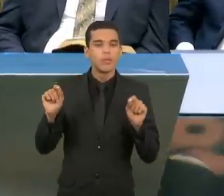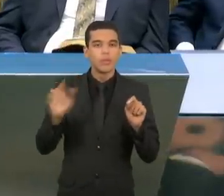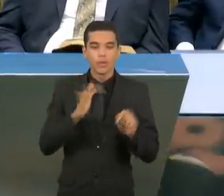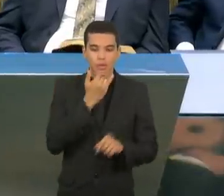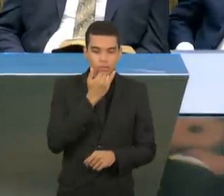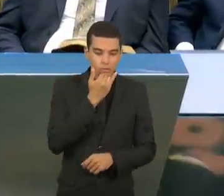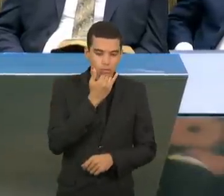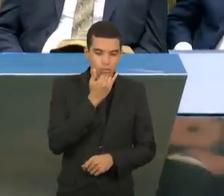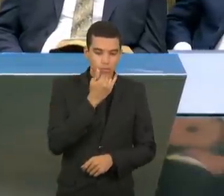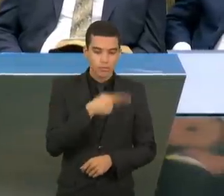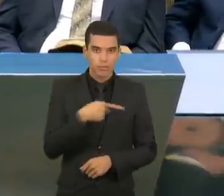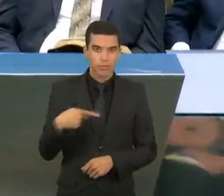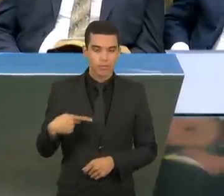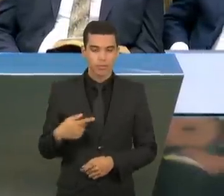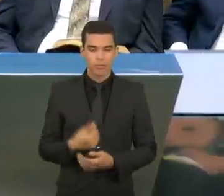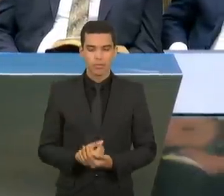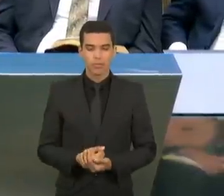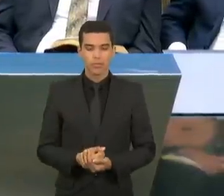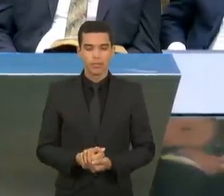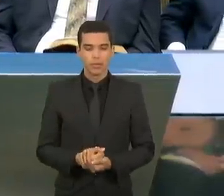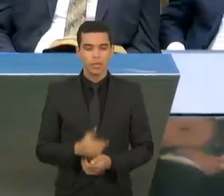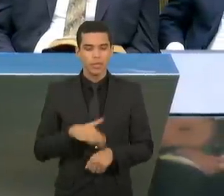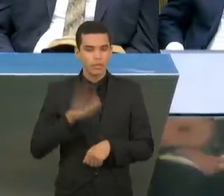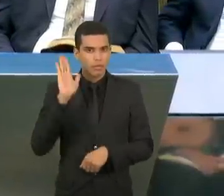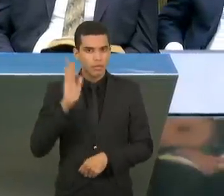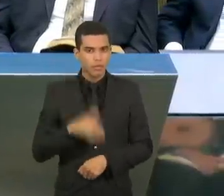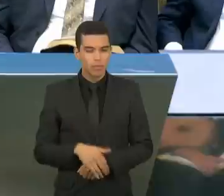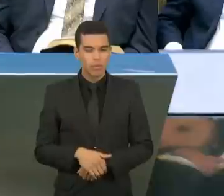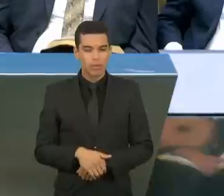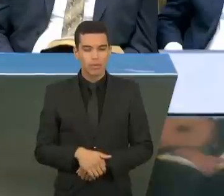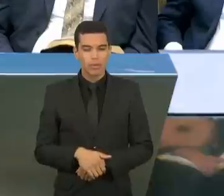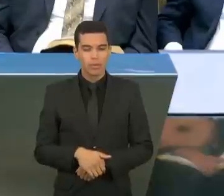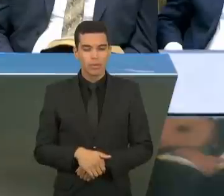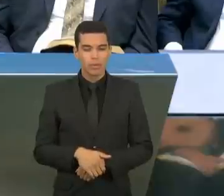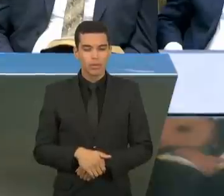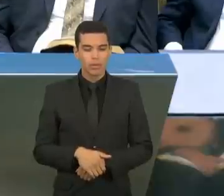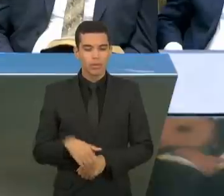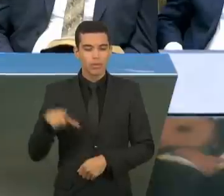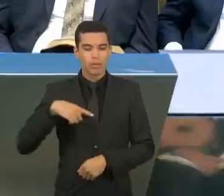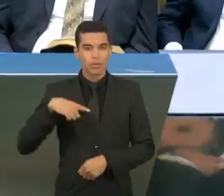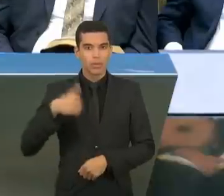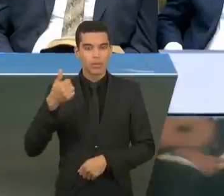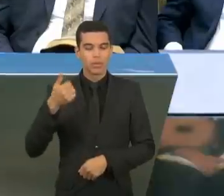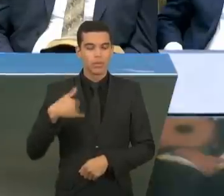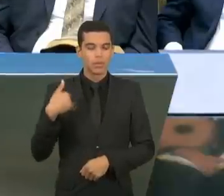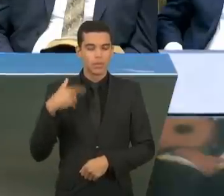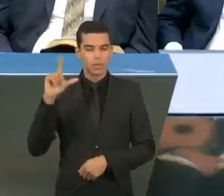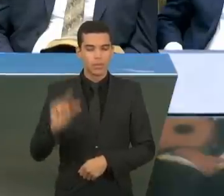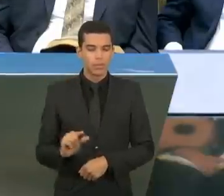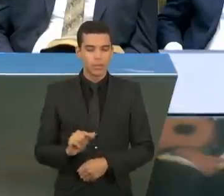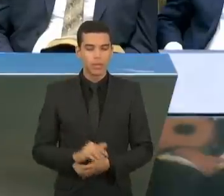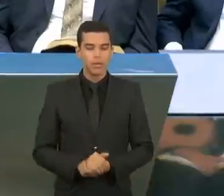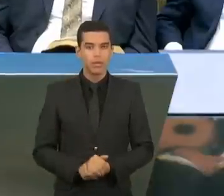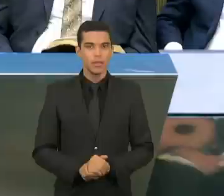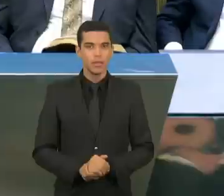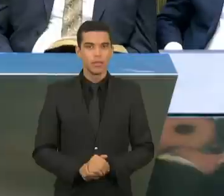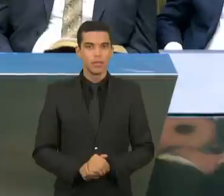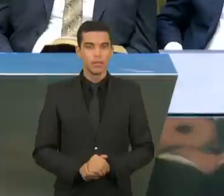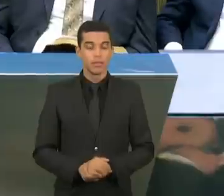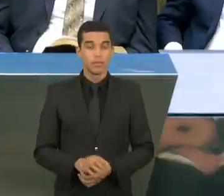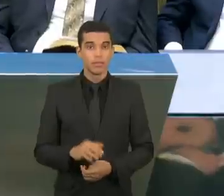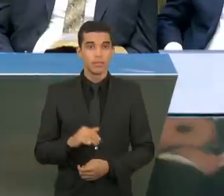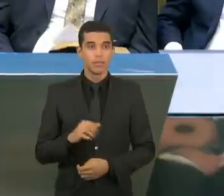pastor. Foi mais. Tem um menor ainda. O senhor me permite? Me permite, né? Então vamos embora.